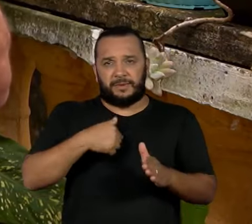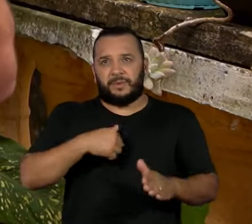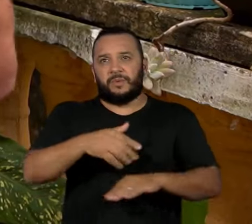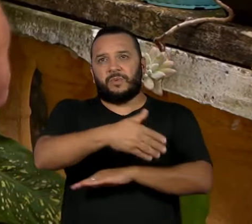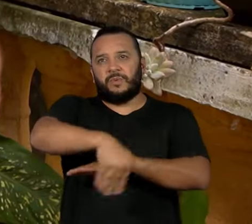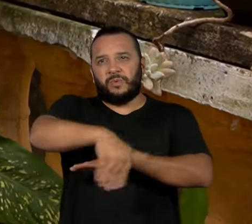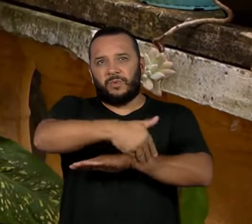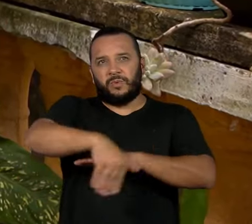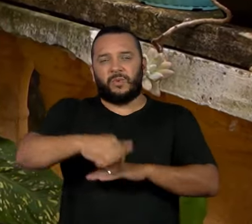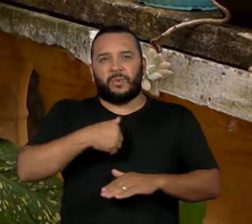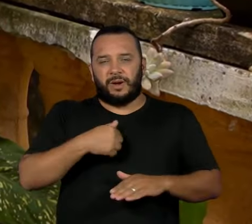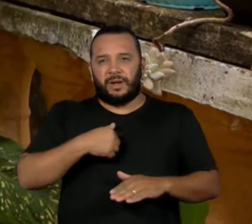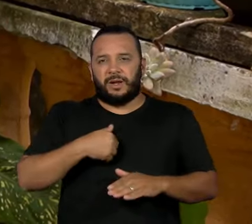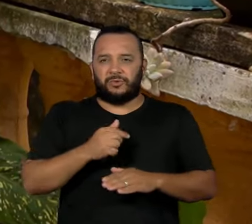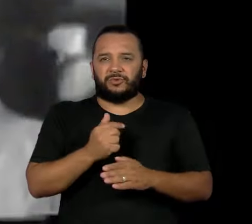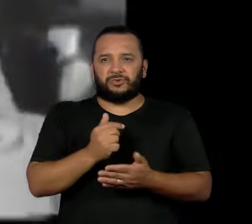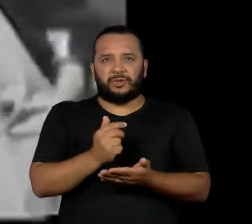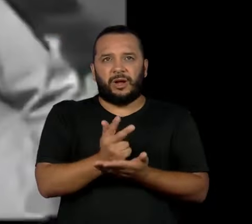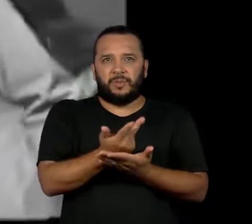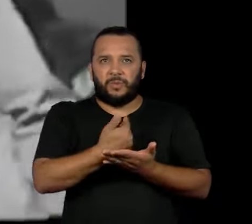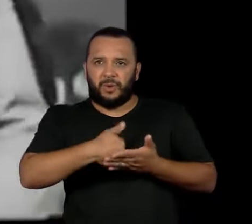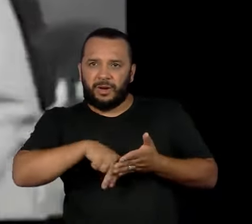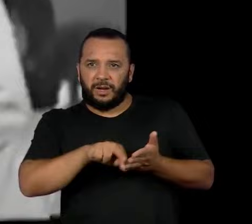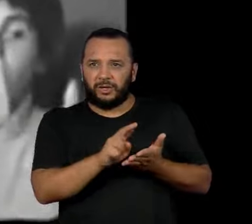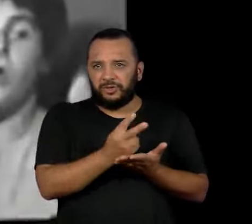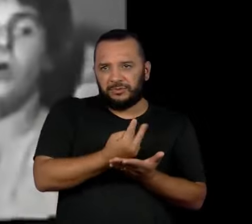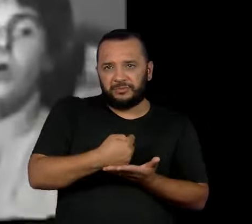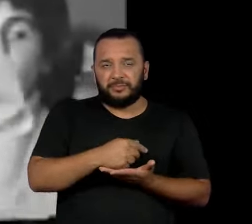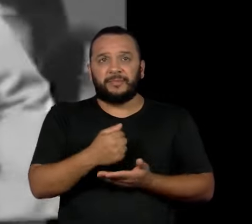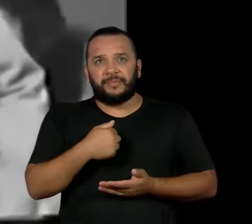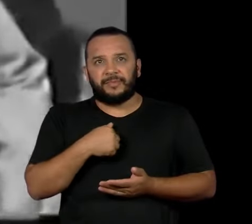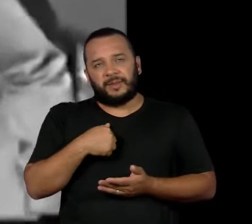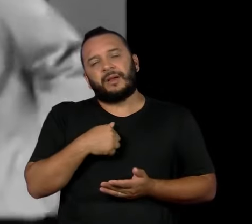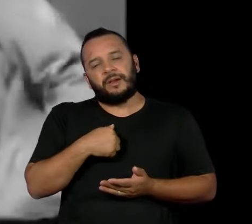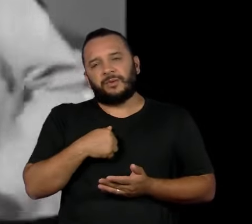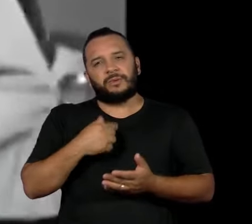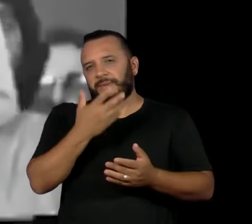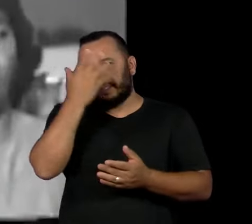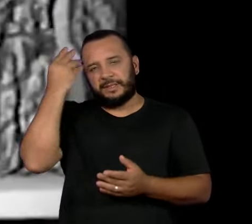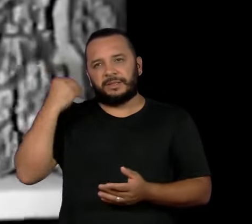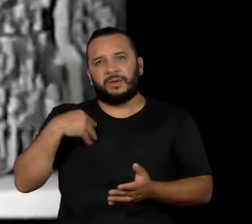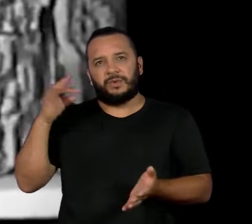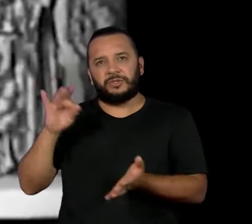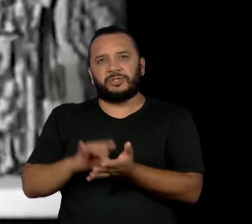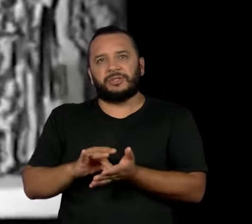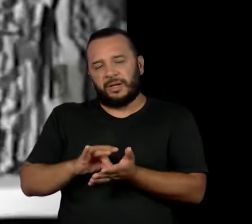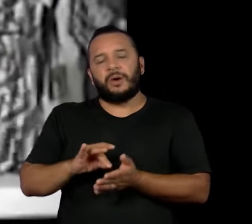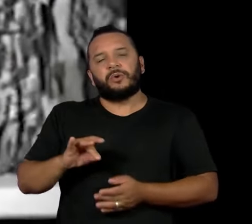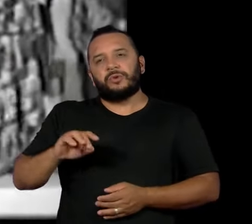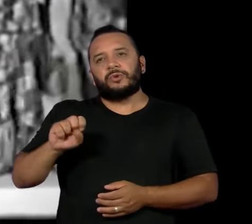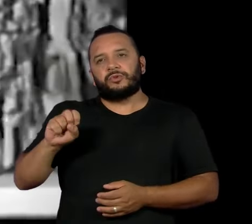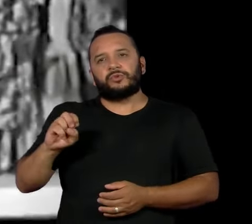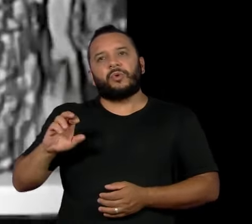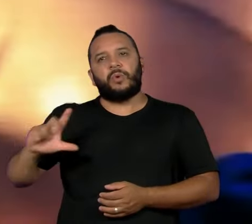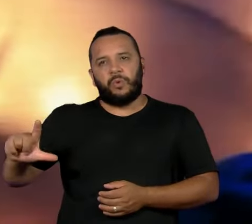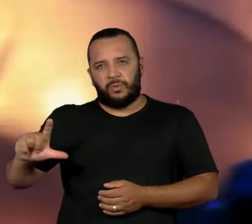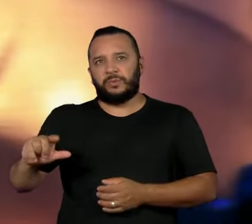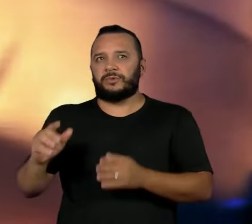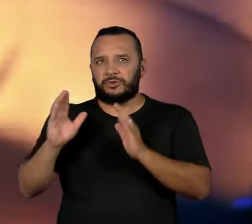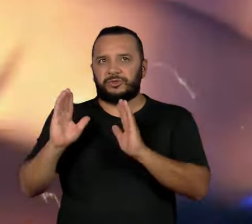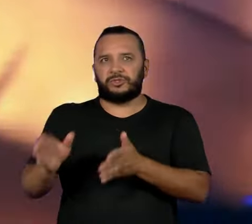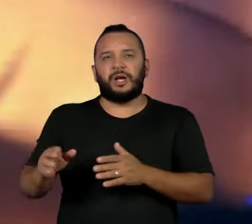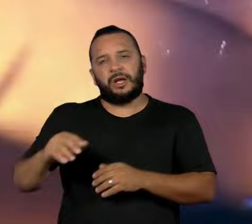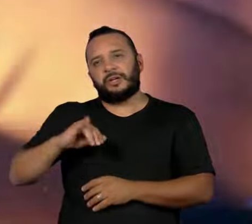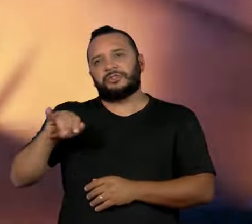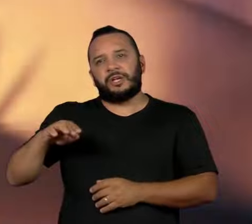para fazer o breaking, eu não esqueci o original Soul Funk, o James Brown, o Tony Tornado,